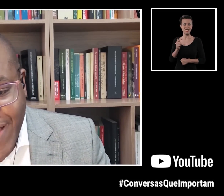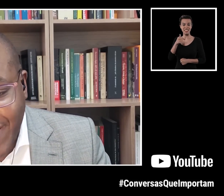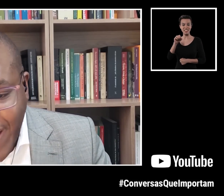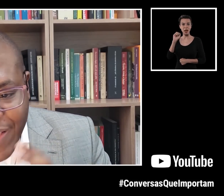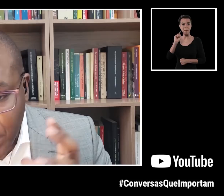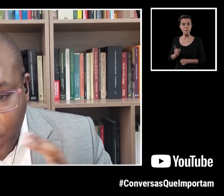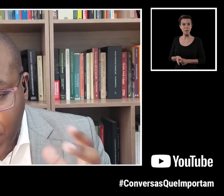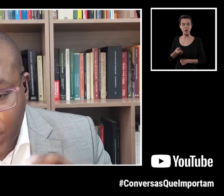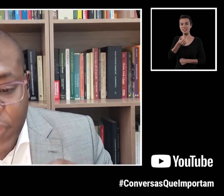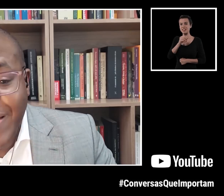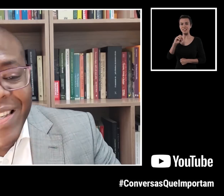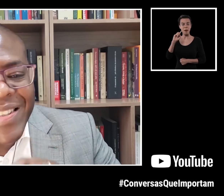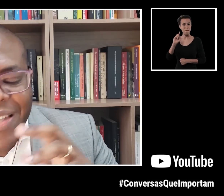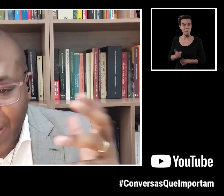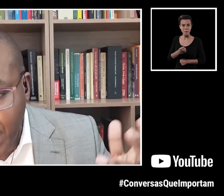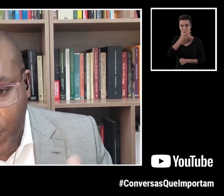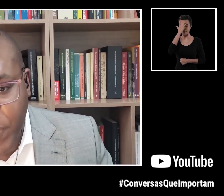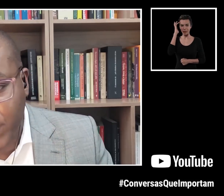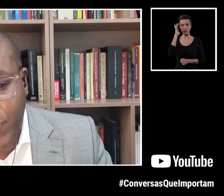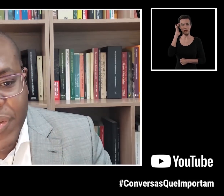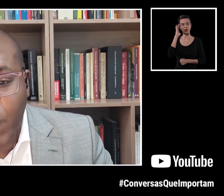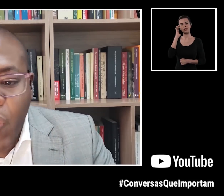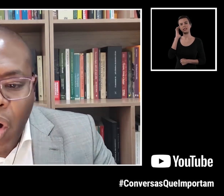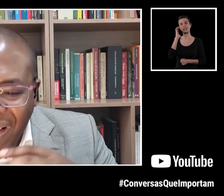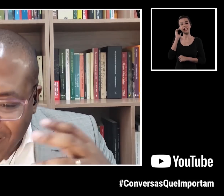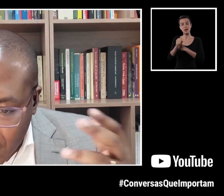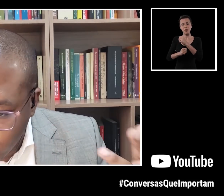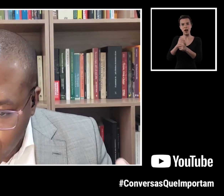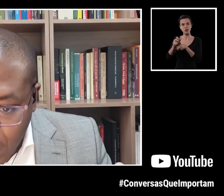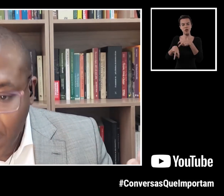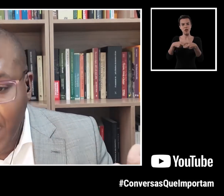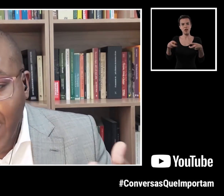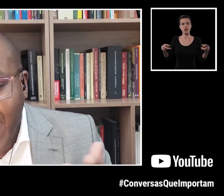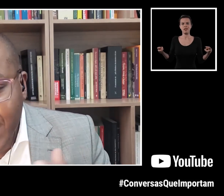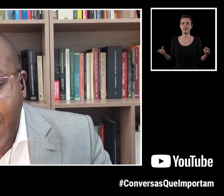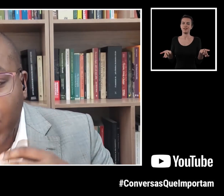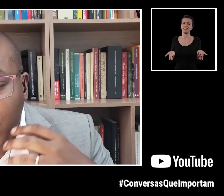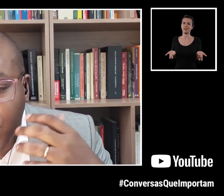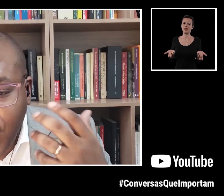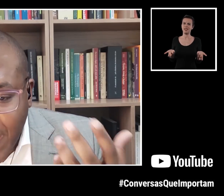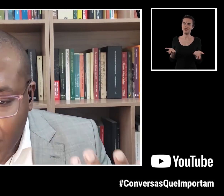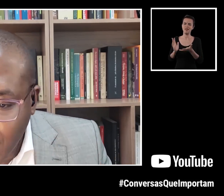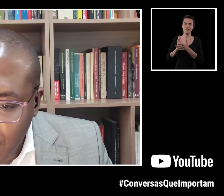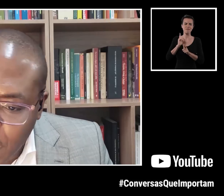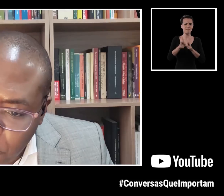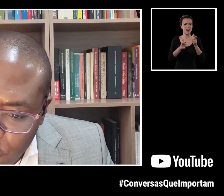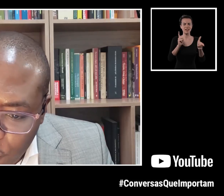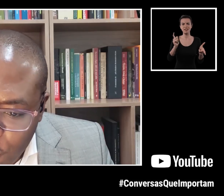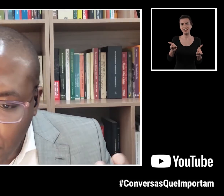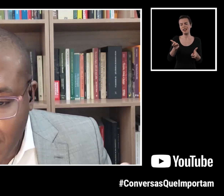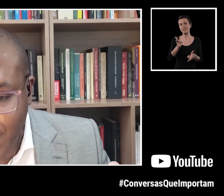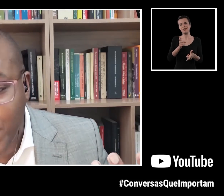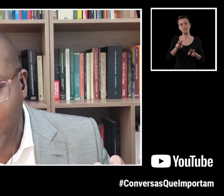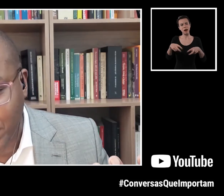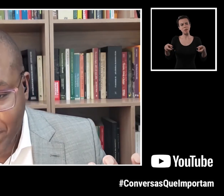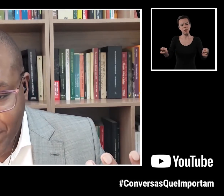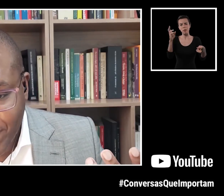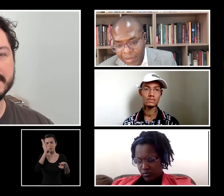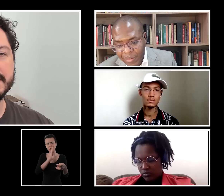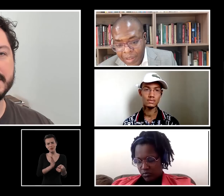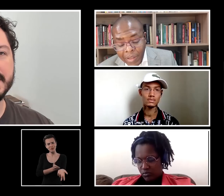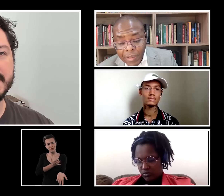70 mil pessoas, 60 mil pessoas são mortas por ano. É muito fácil matar as pessoas no Brasil.